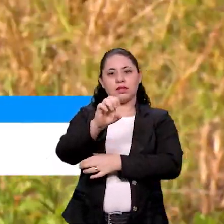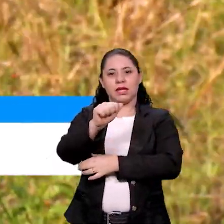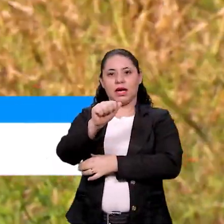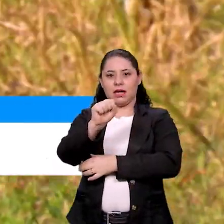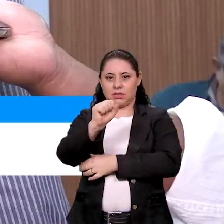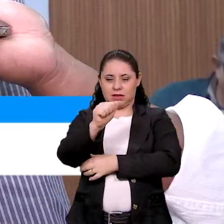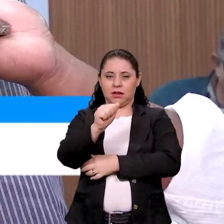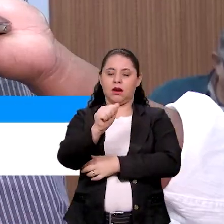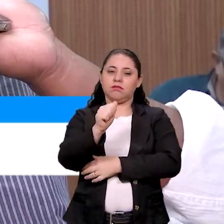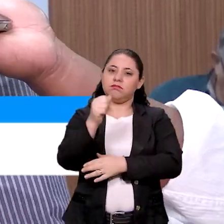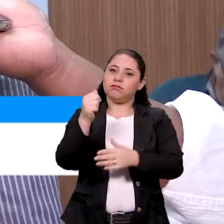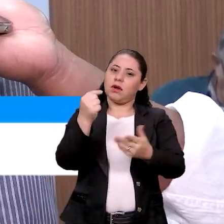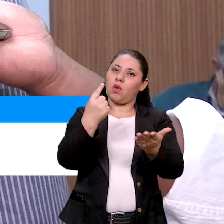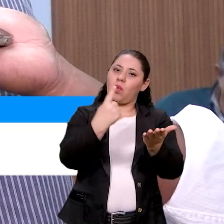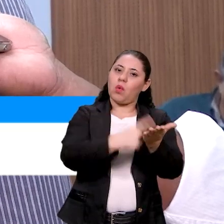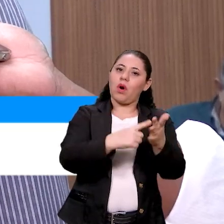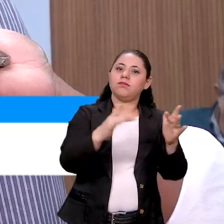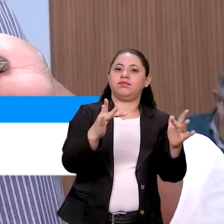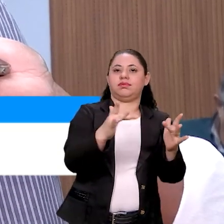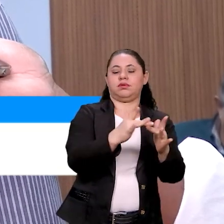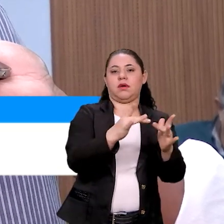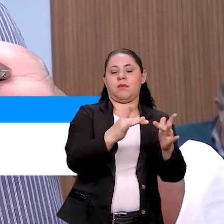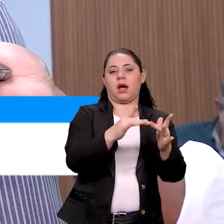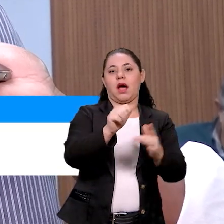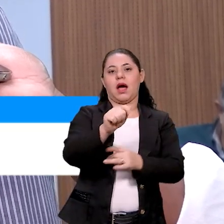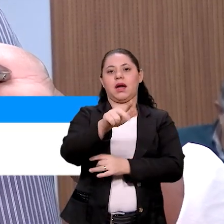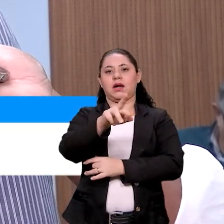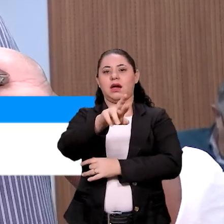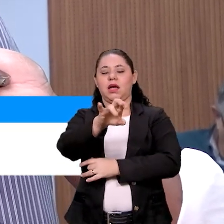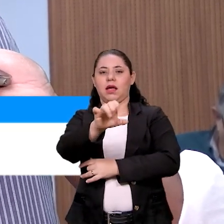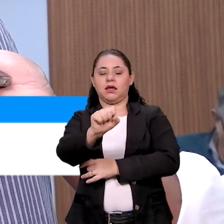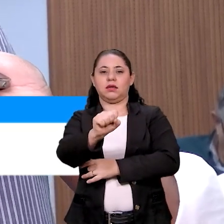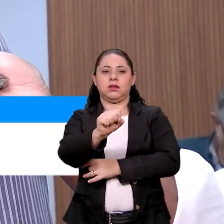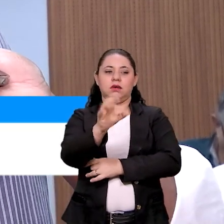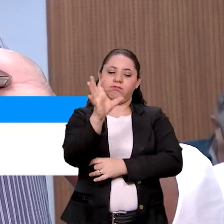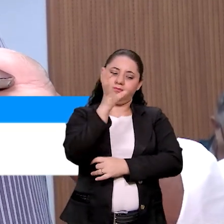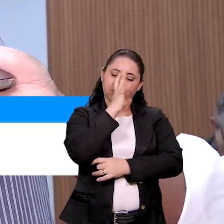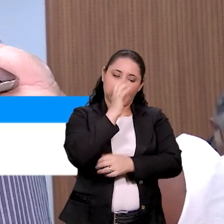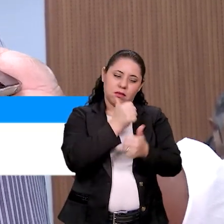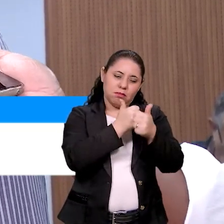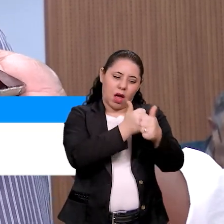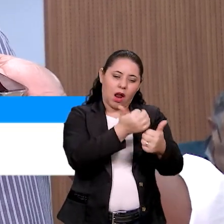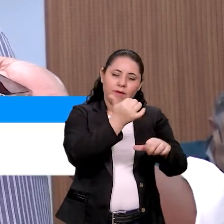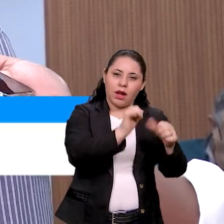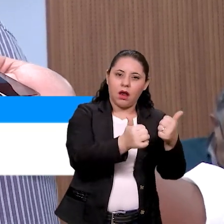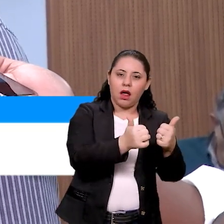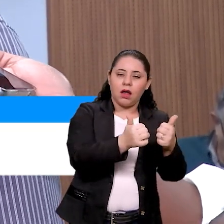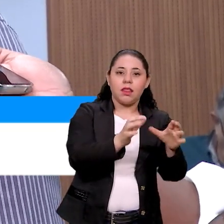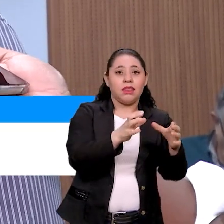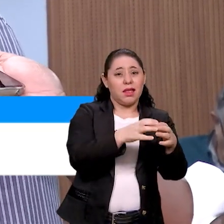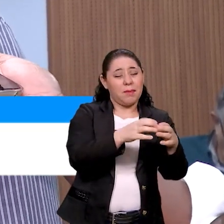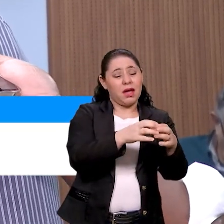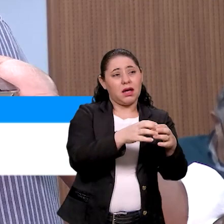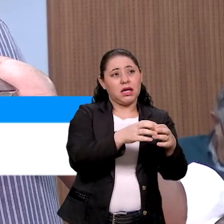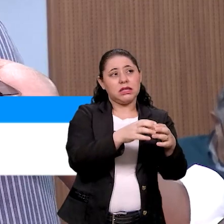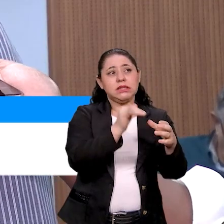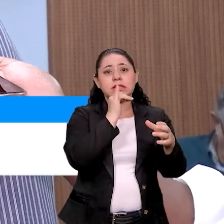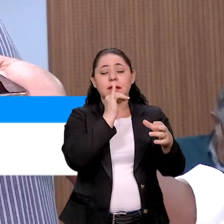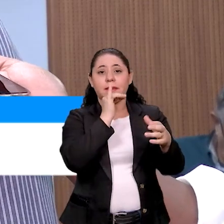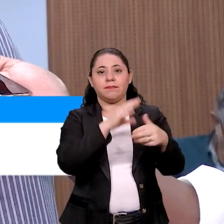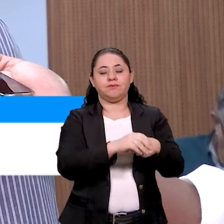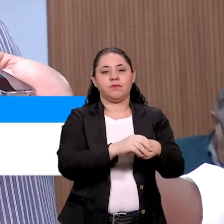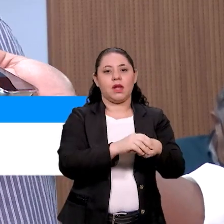ao SEASA, que é um órgão vinculado à Agraer, que faz o acompanhamento disso diariamente. A grande maioria ainda dos